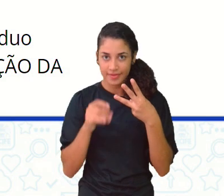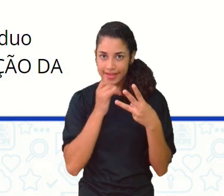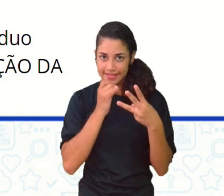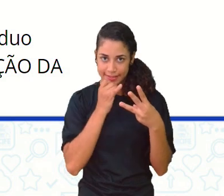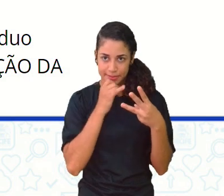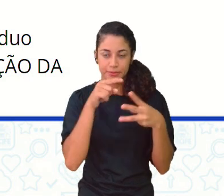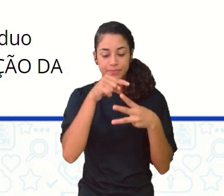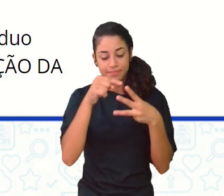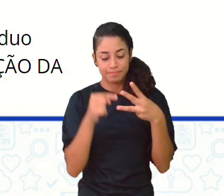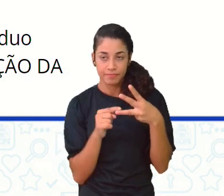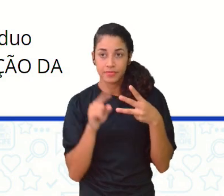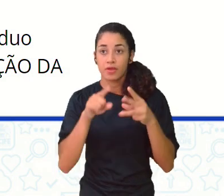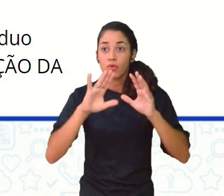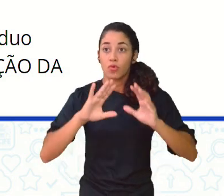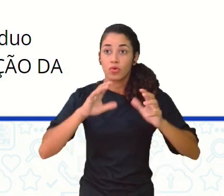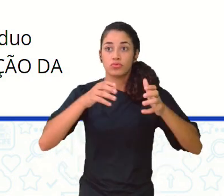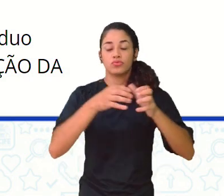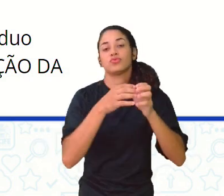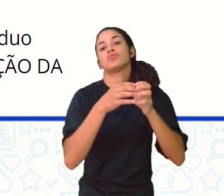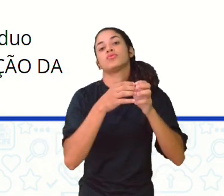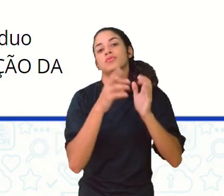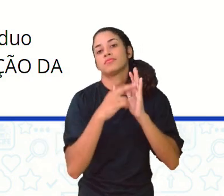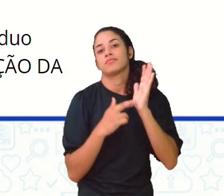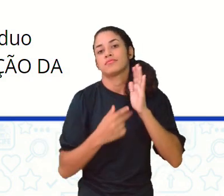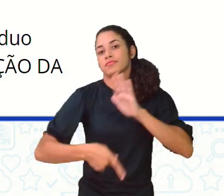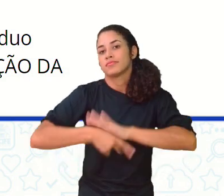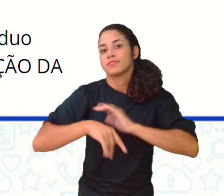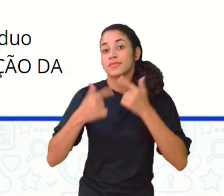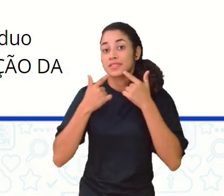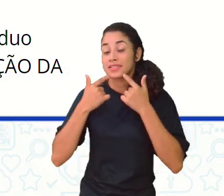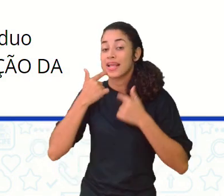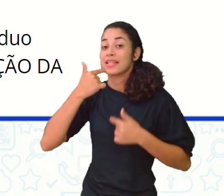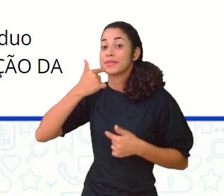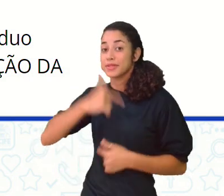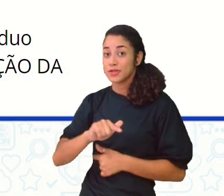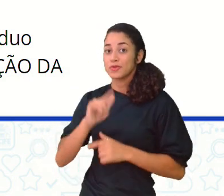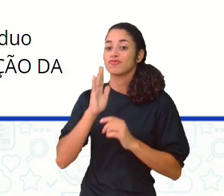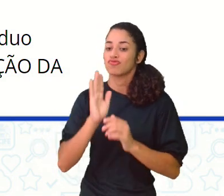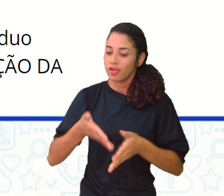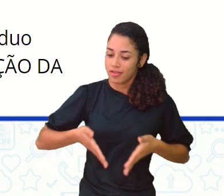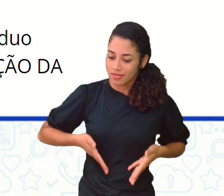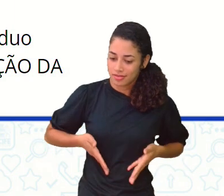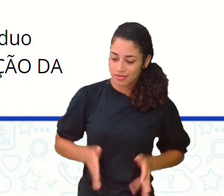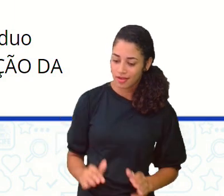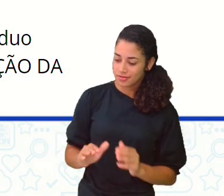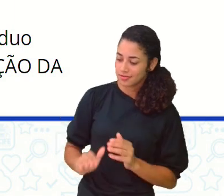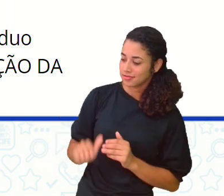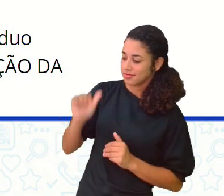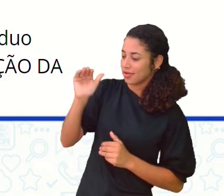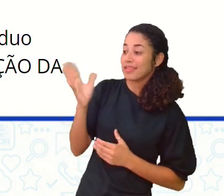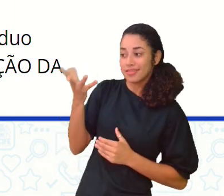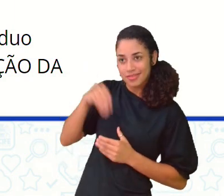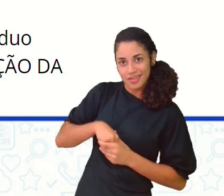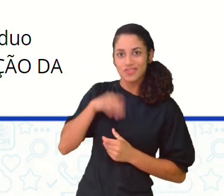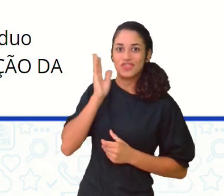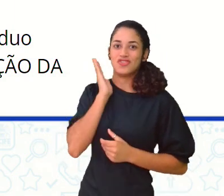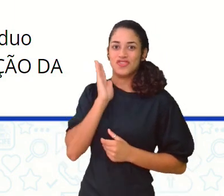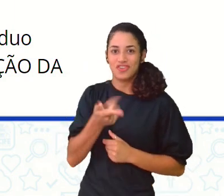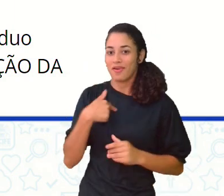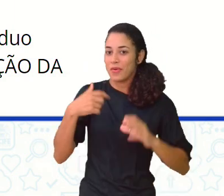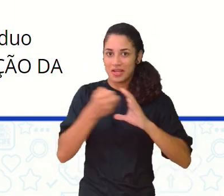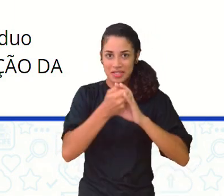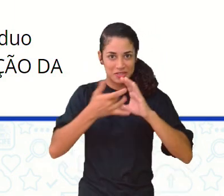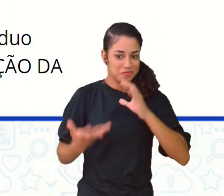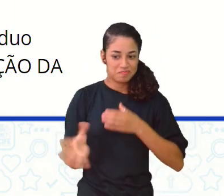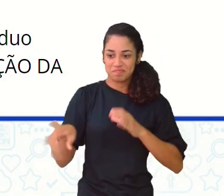é? É o conjunto de regras da língua que já nasce com a criança, isto é, uma característica